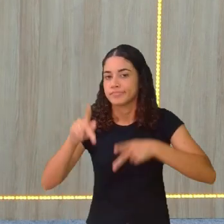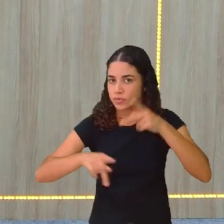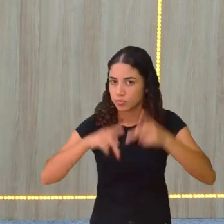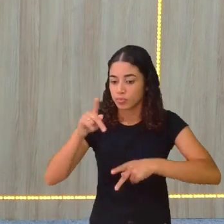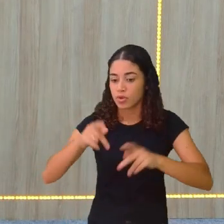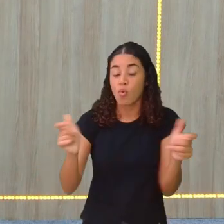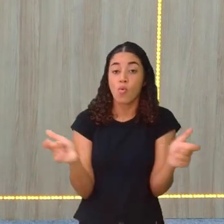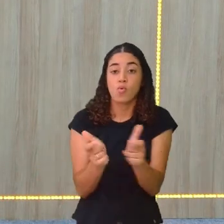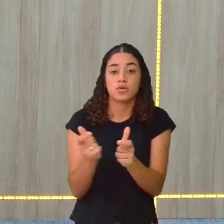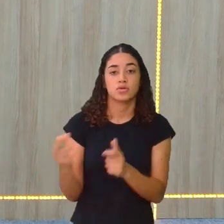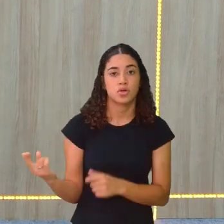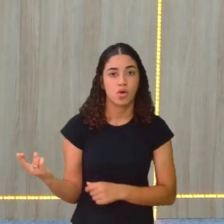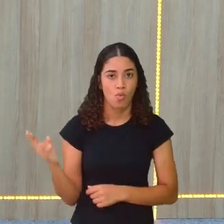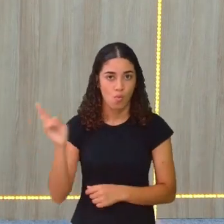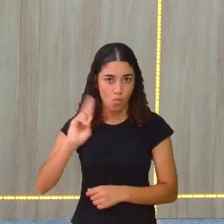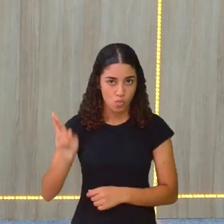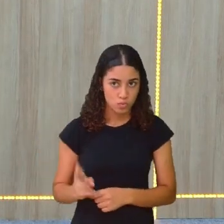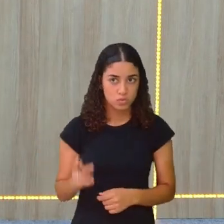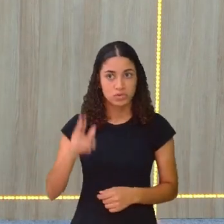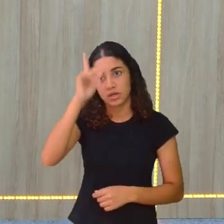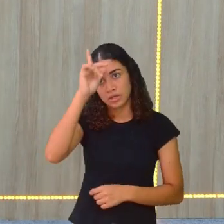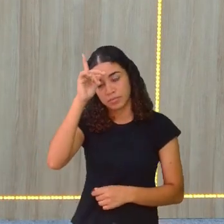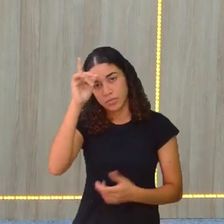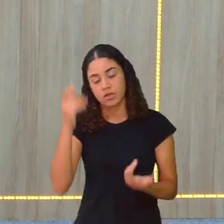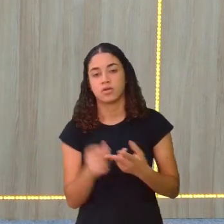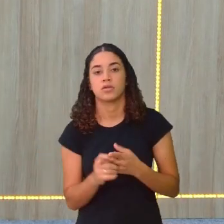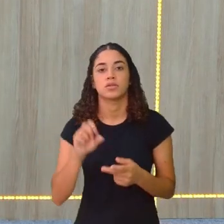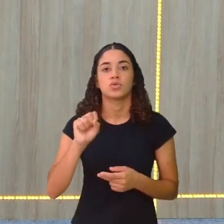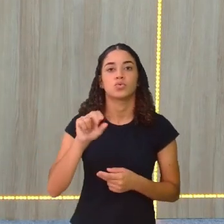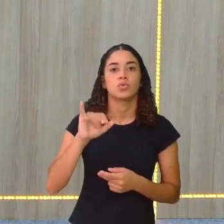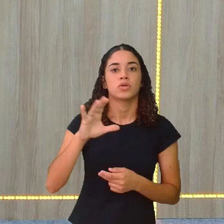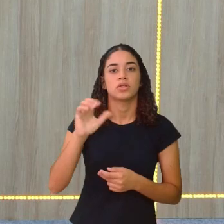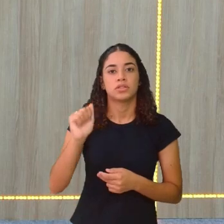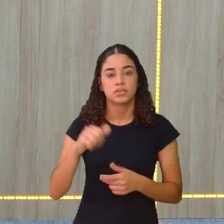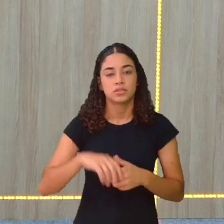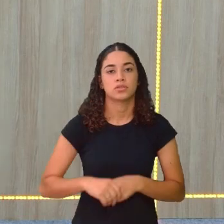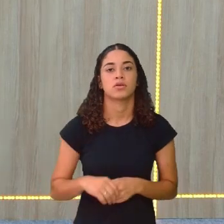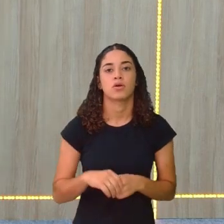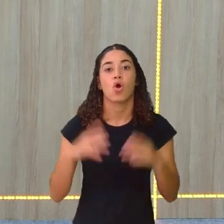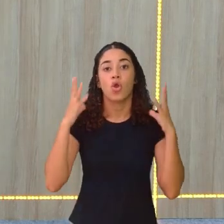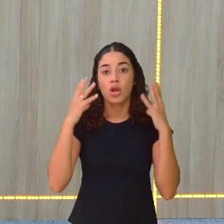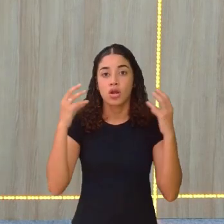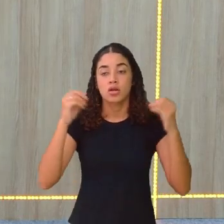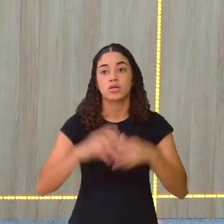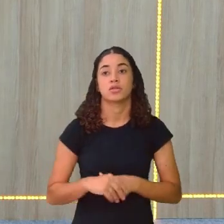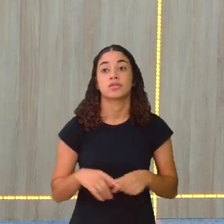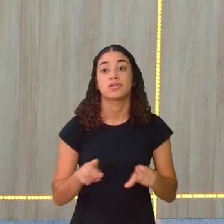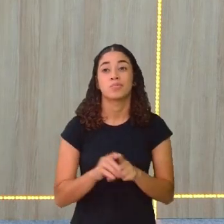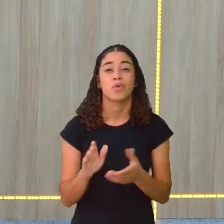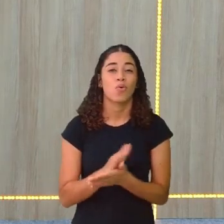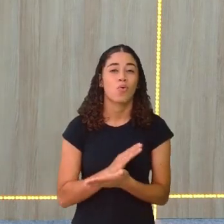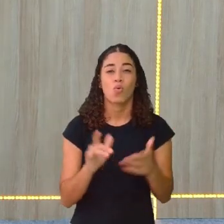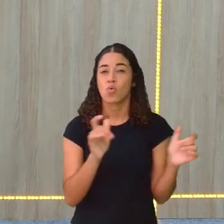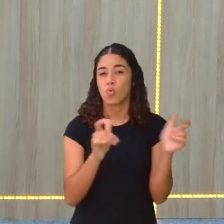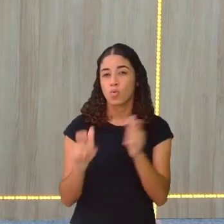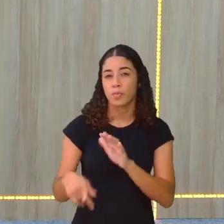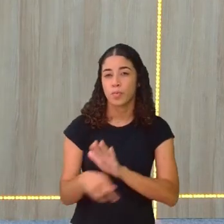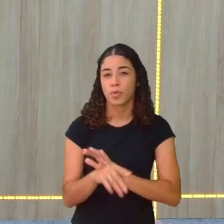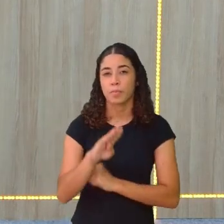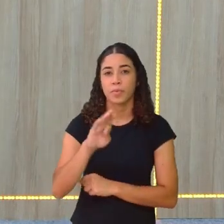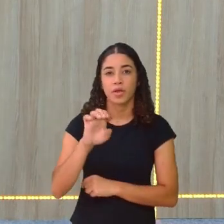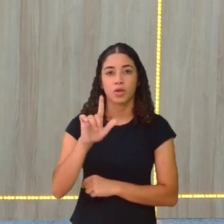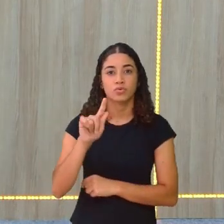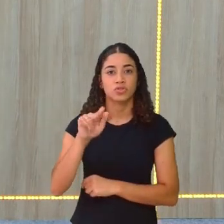Na Rússia, na Alemanha, na Suíça, na Holanda e em parte da Bélgica, né? E ele